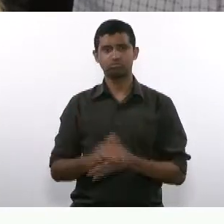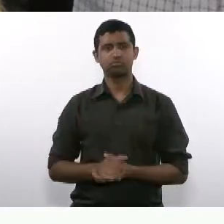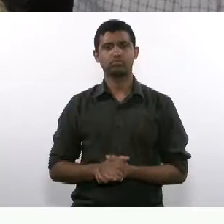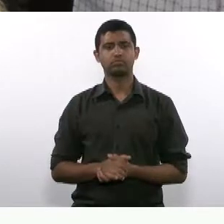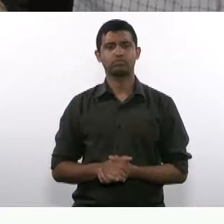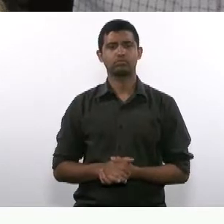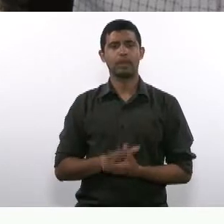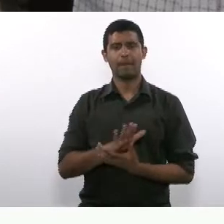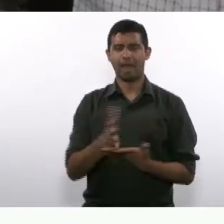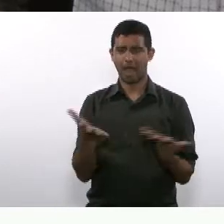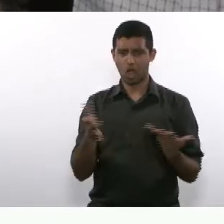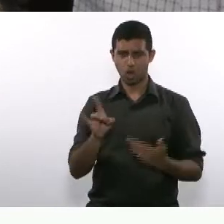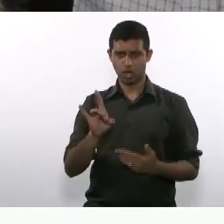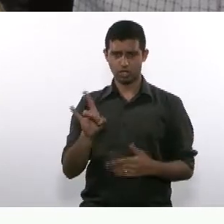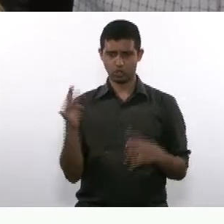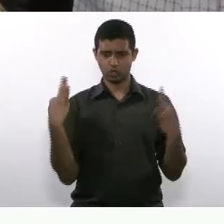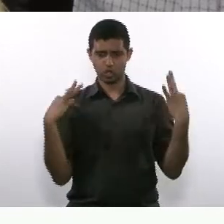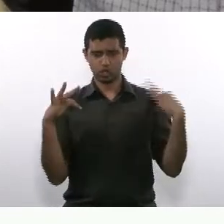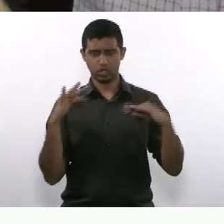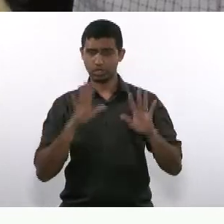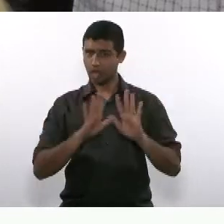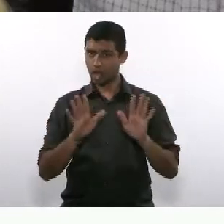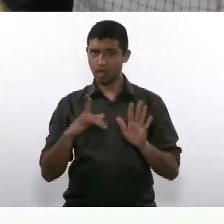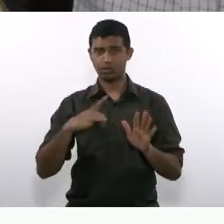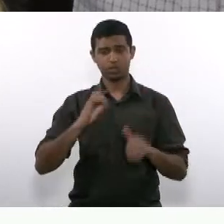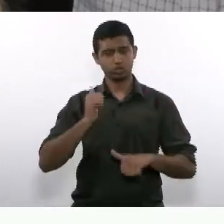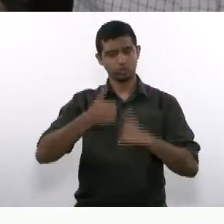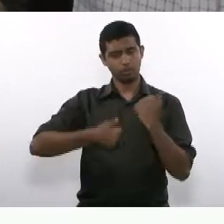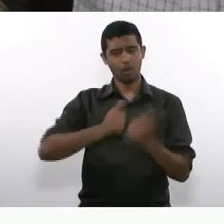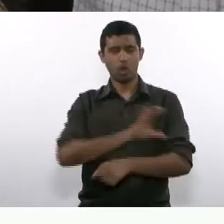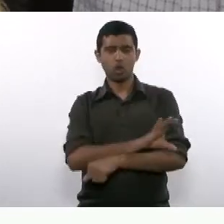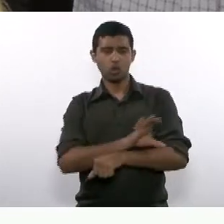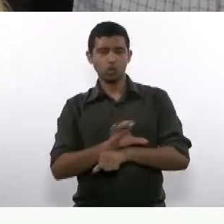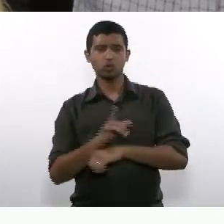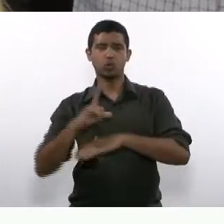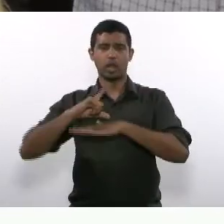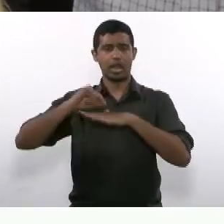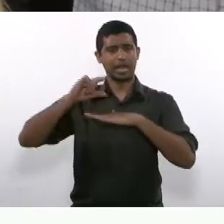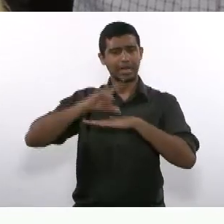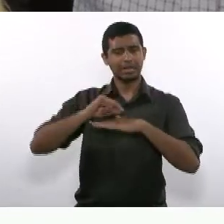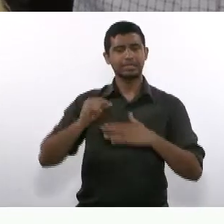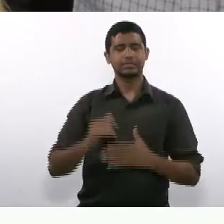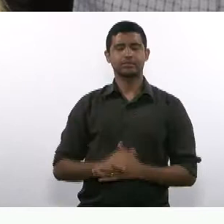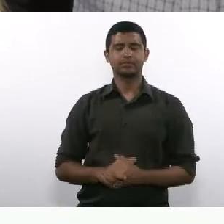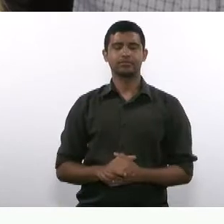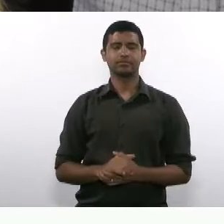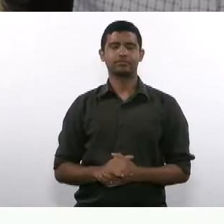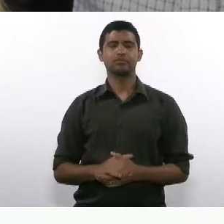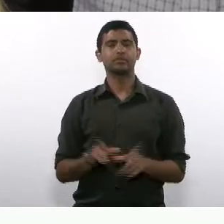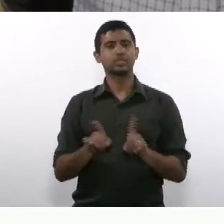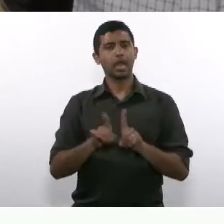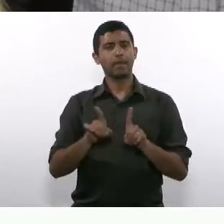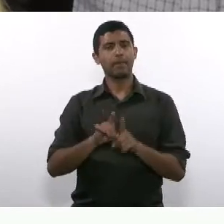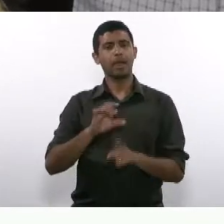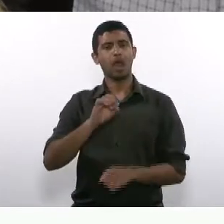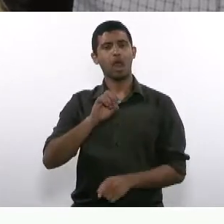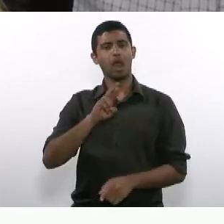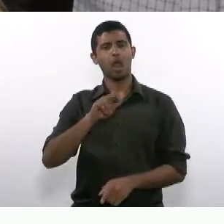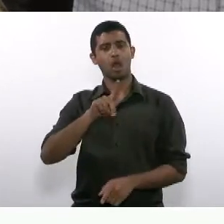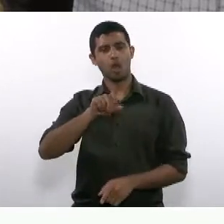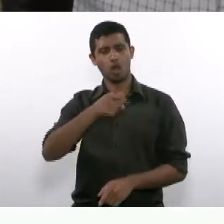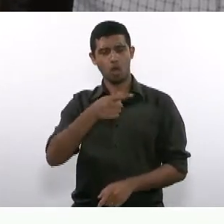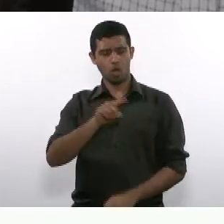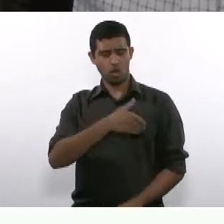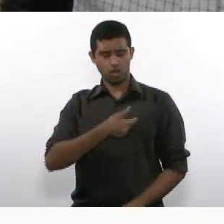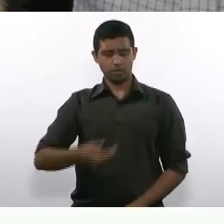é mais só do turismo, é feito com esporte, é feito com a cultura, com a Casa Civil e com os órgãos públicos que trabalham na legalização